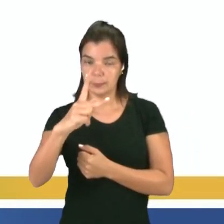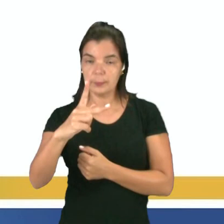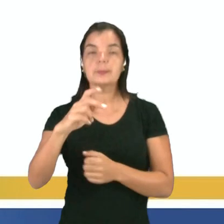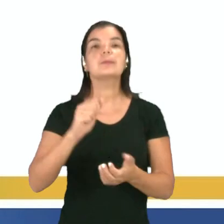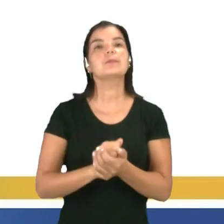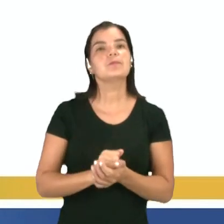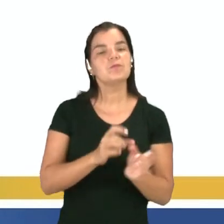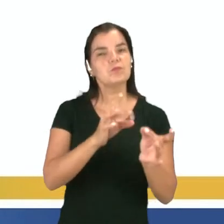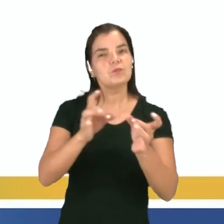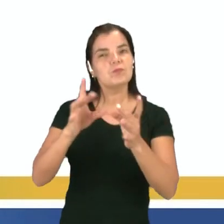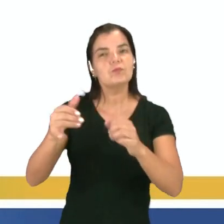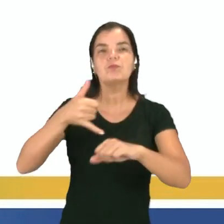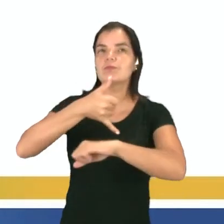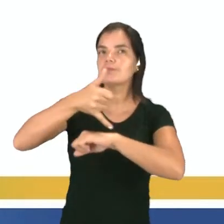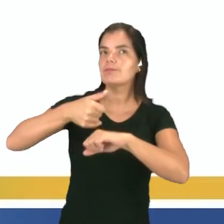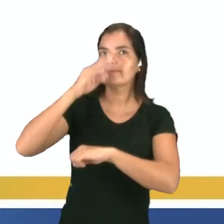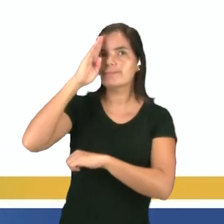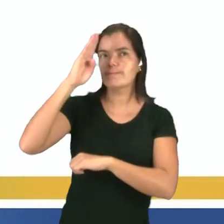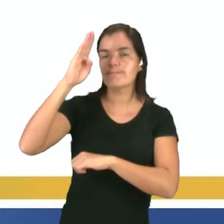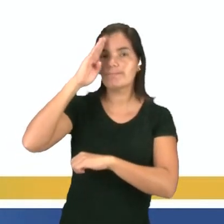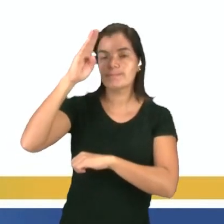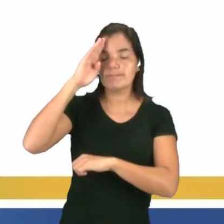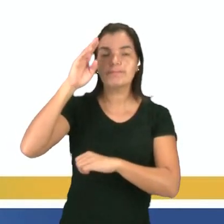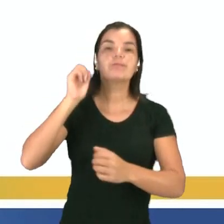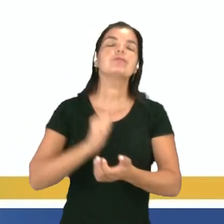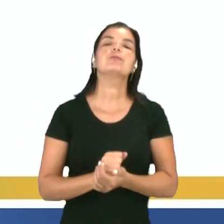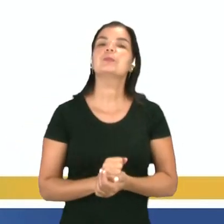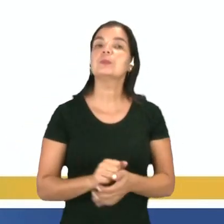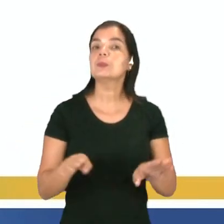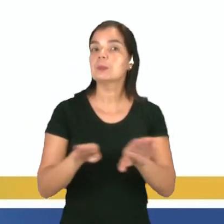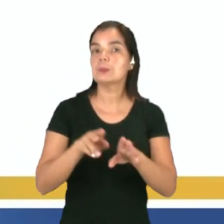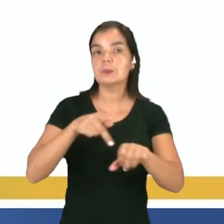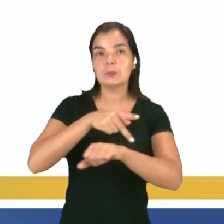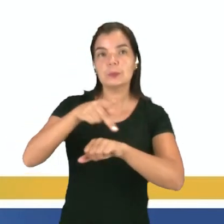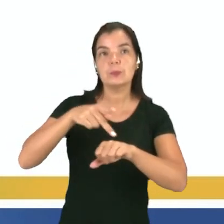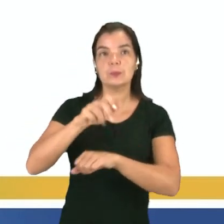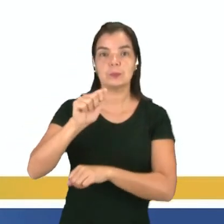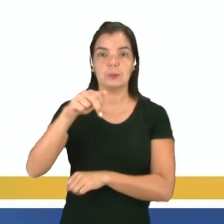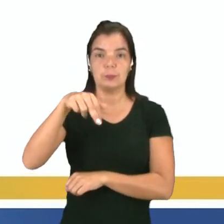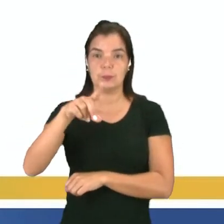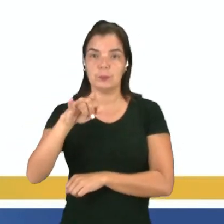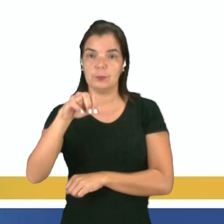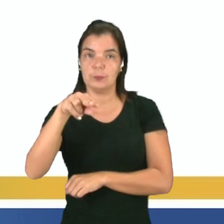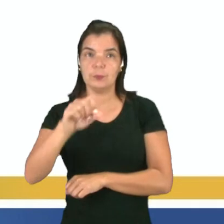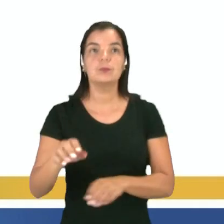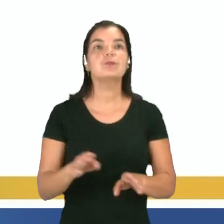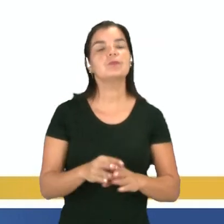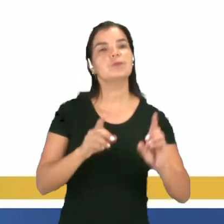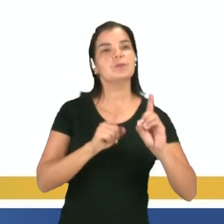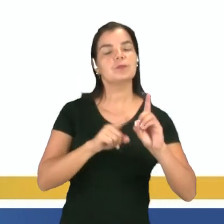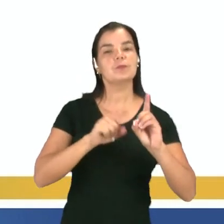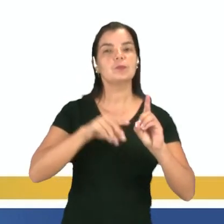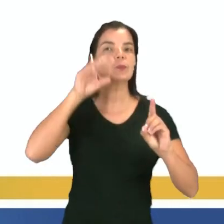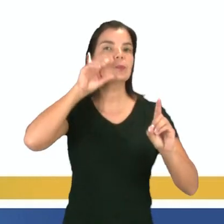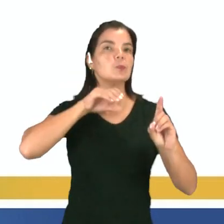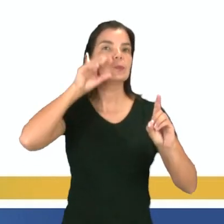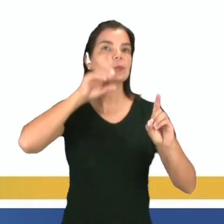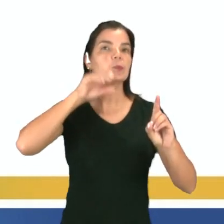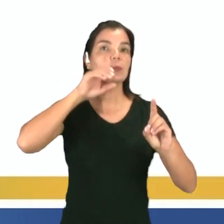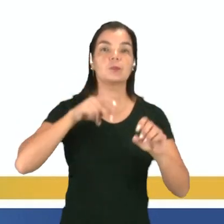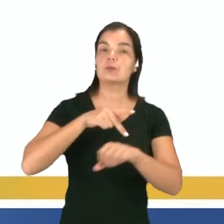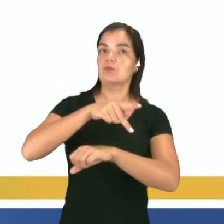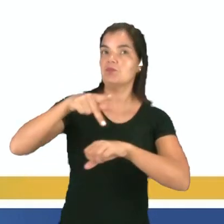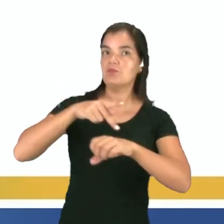de Petróleo, OPEP, principal exportador de petróleo entre os países andinos. Letra D, Colômbia, país com